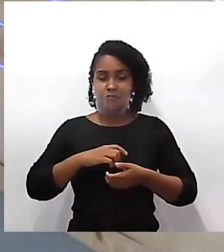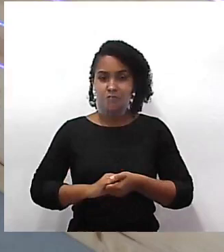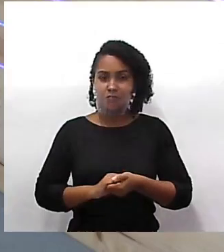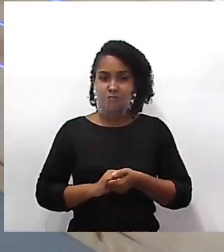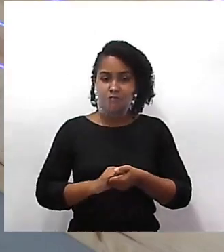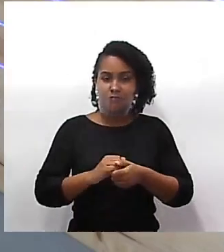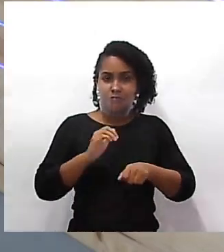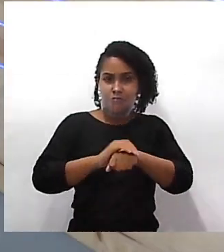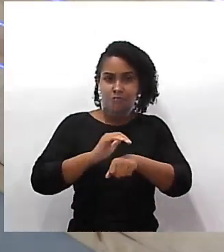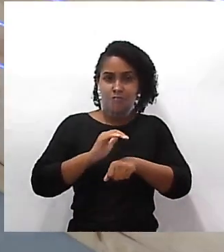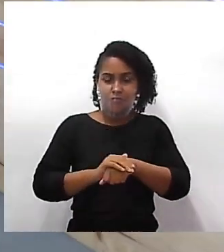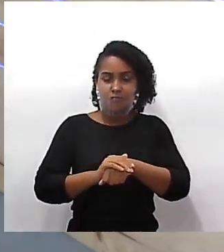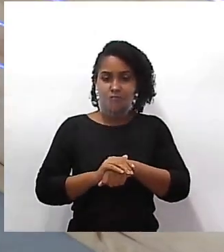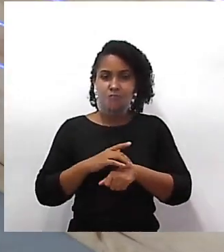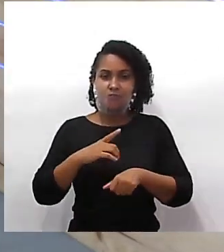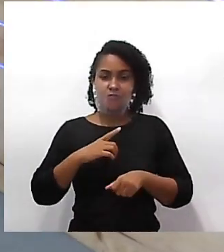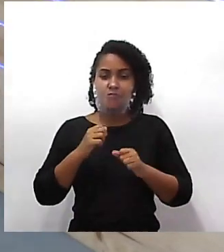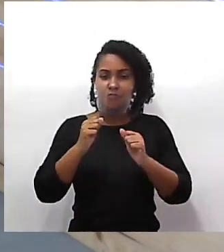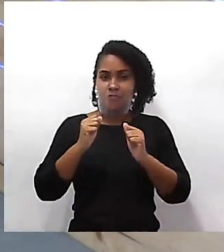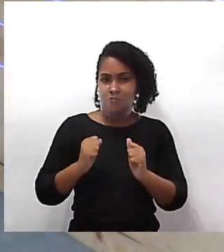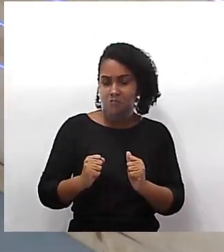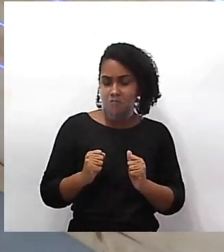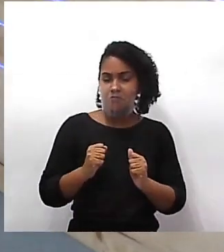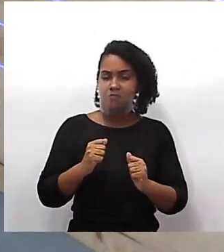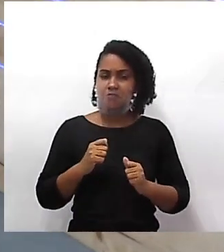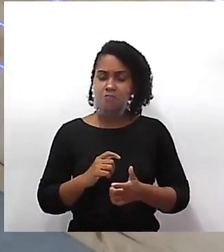para que você possa